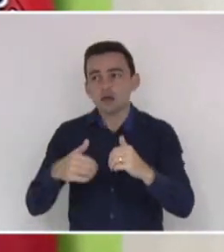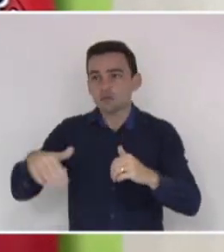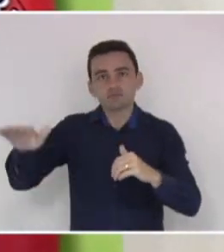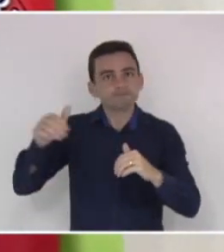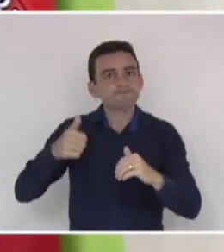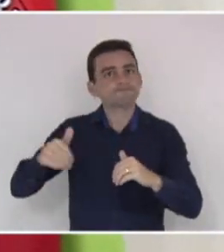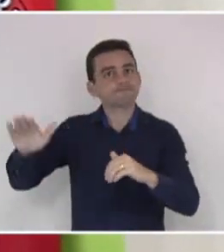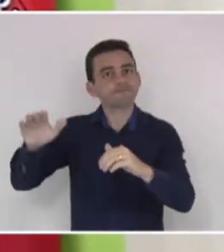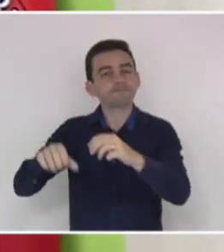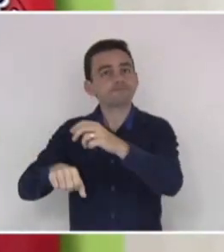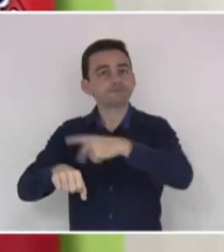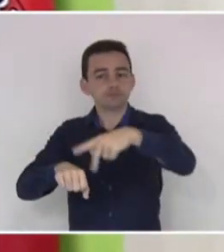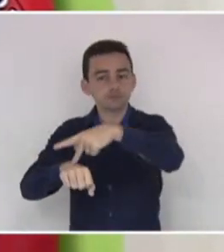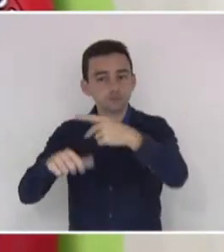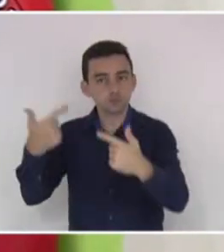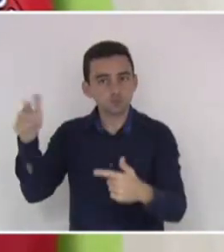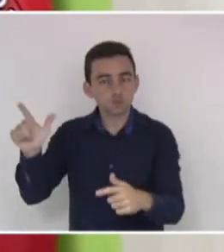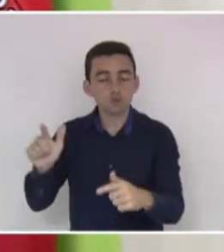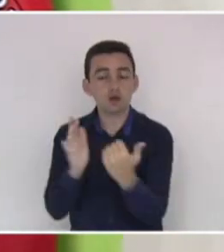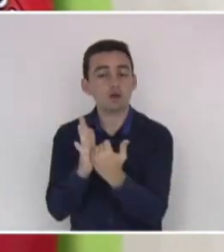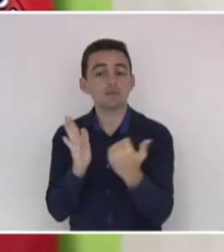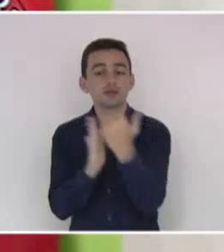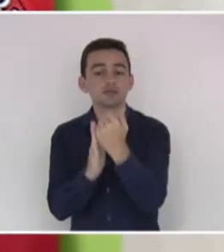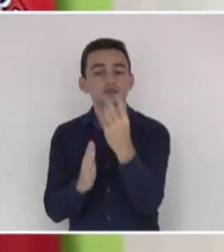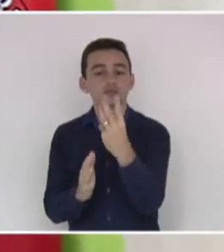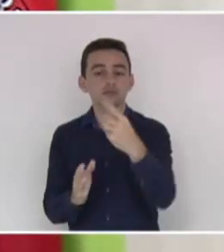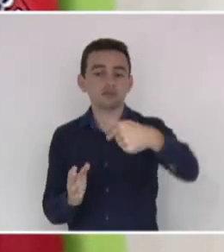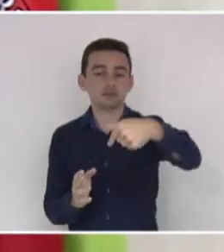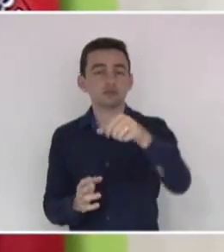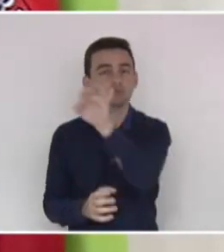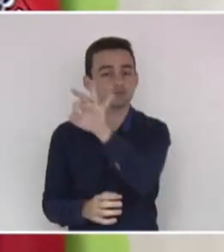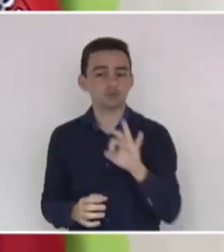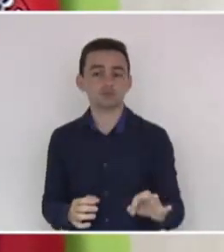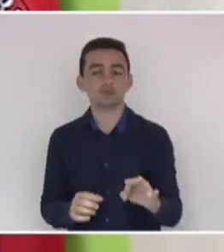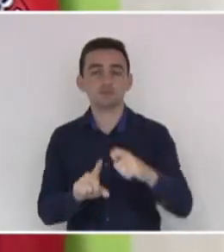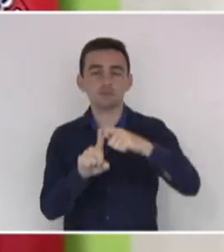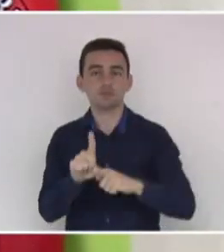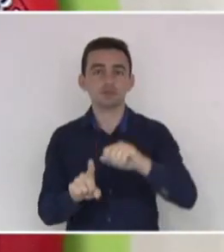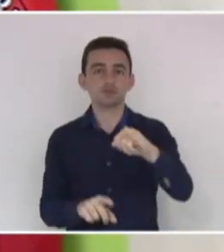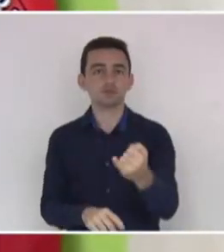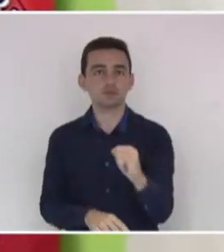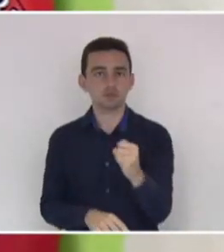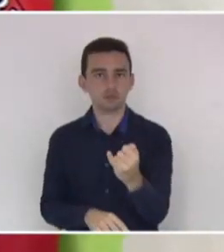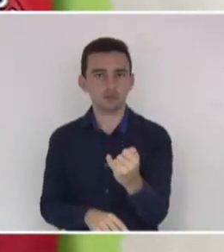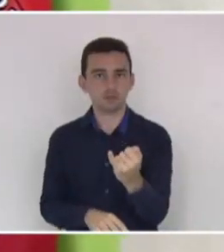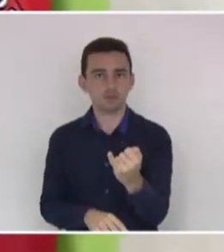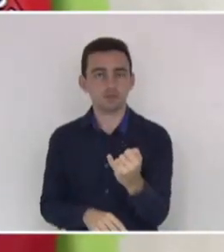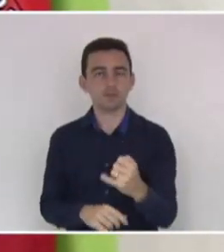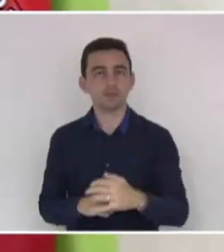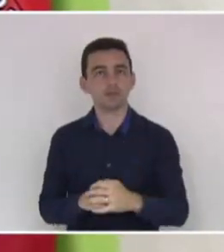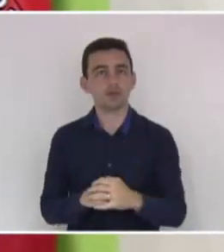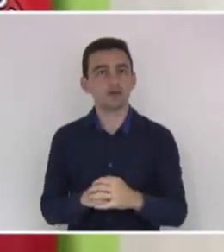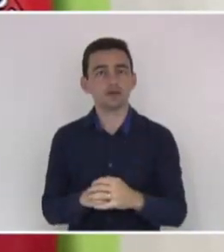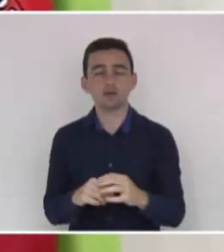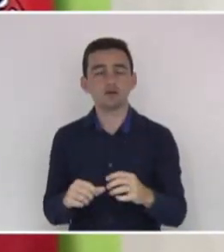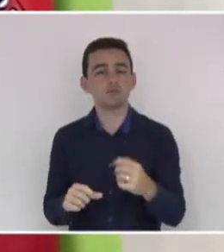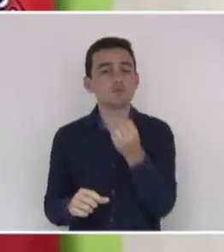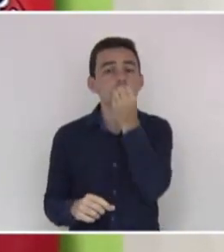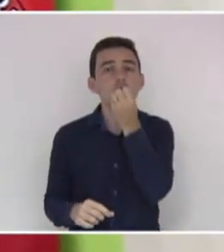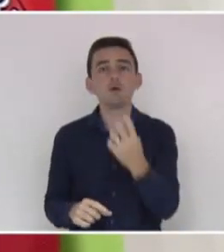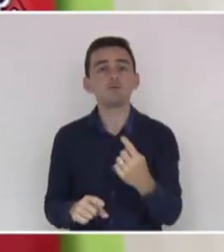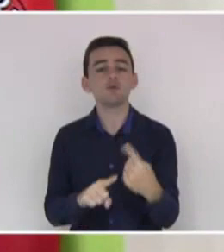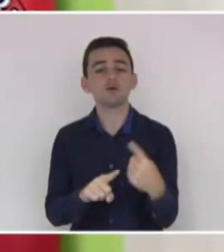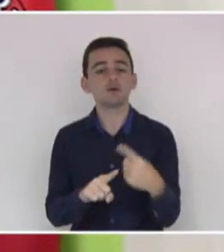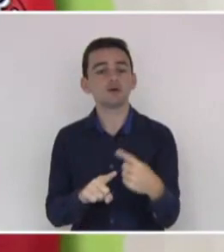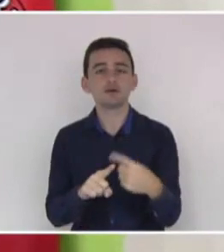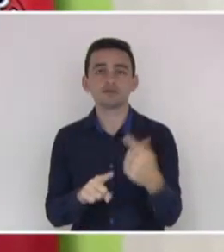37,6% no mês de janeiro. E esse avanço nas exportações de Santa Catarina se deve ao complexo